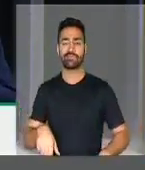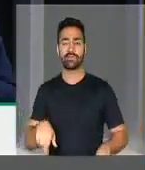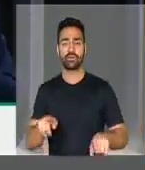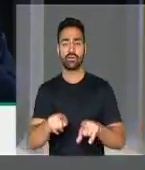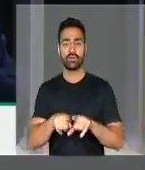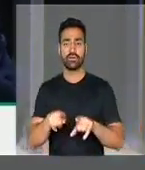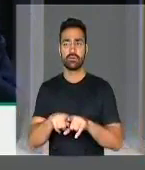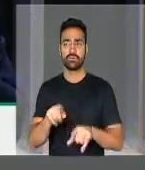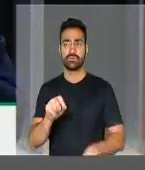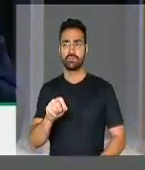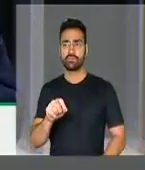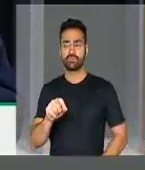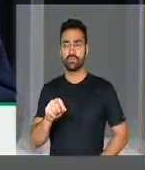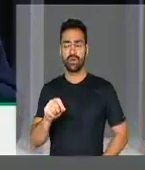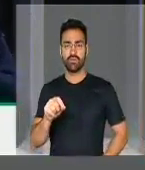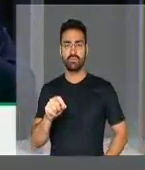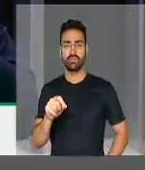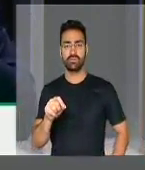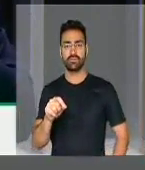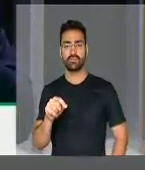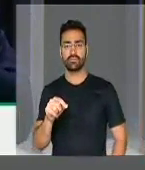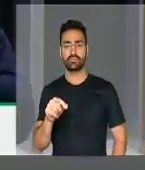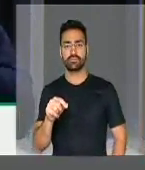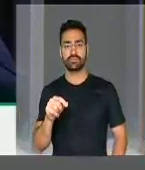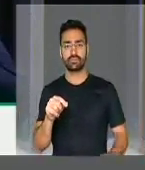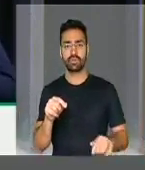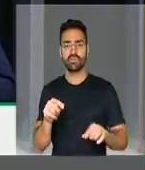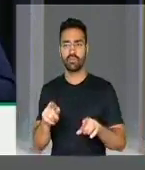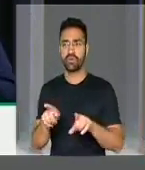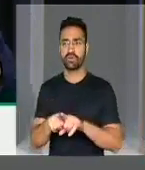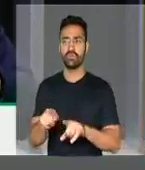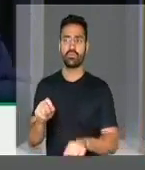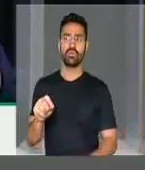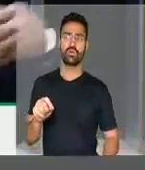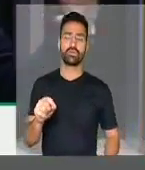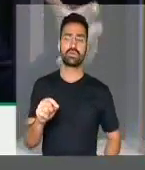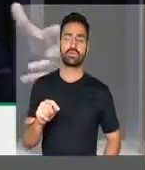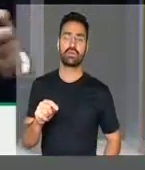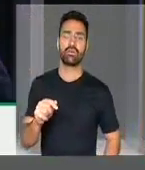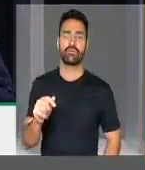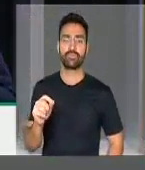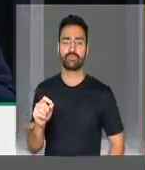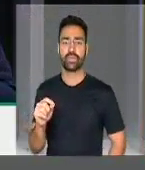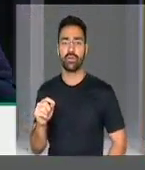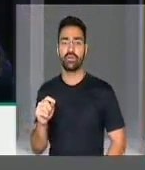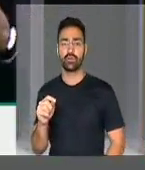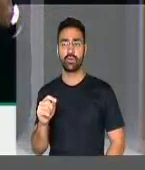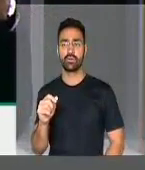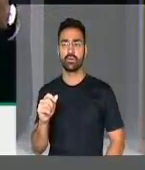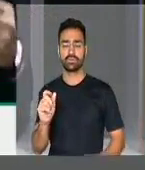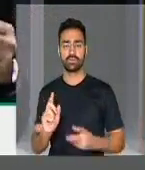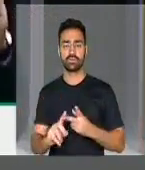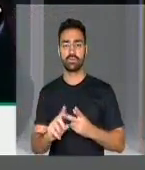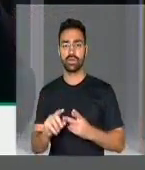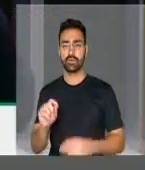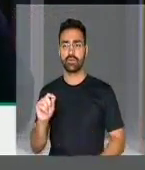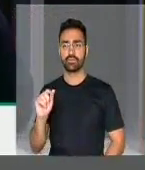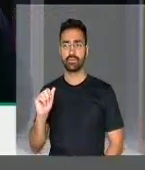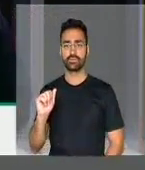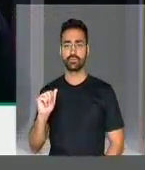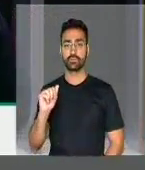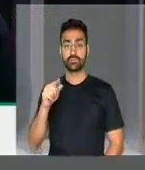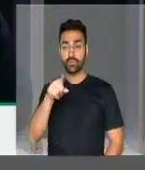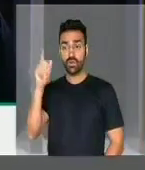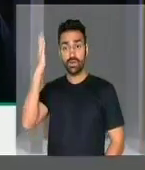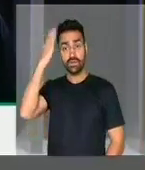que o preconceito e as opressões nas mais diversas formas são muito fortes